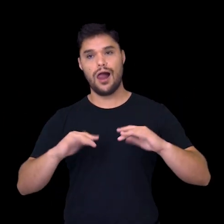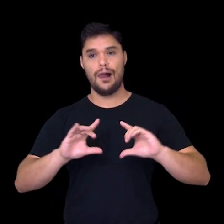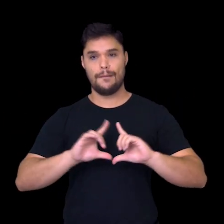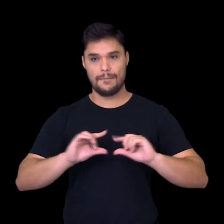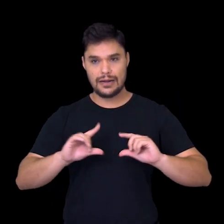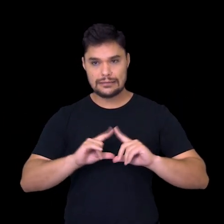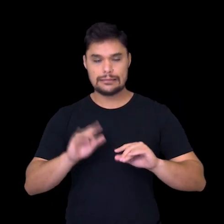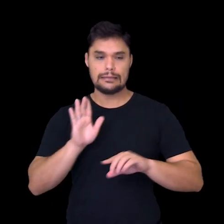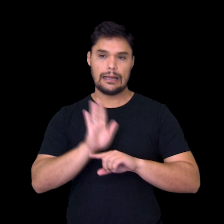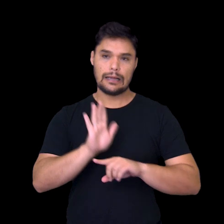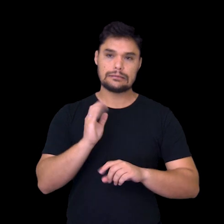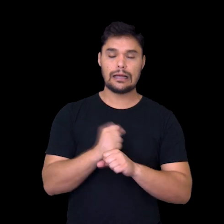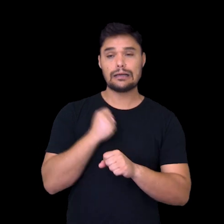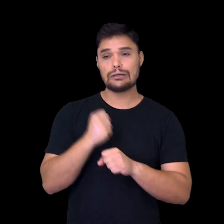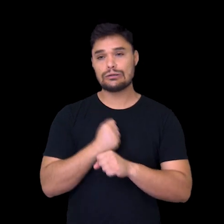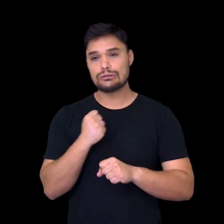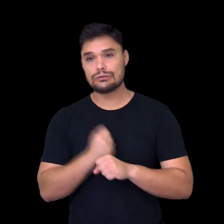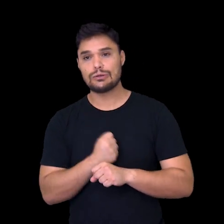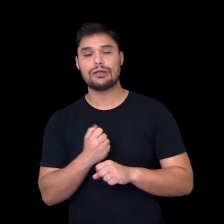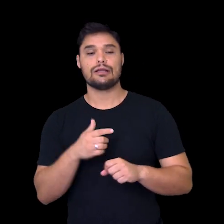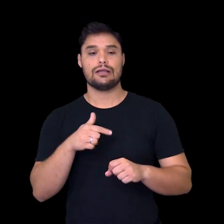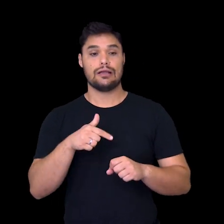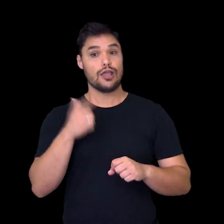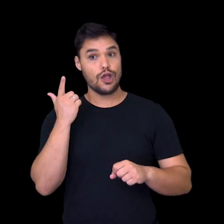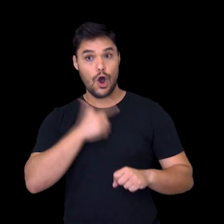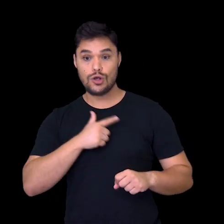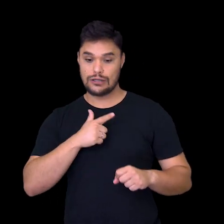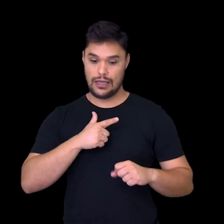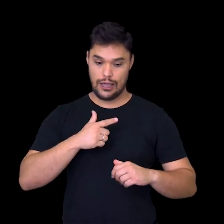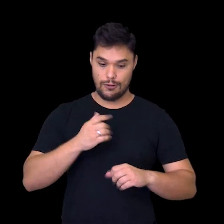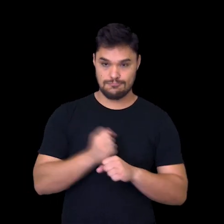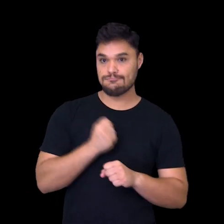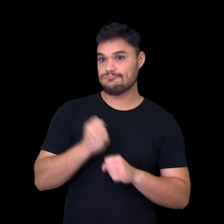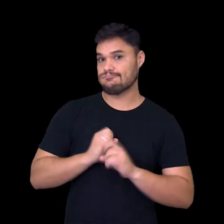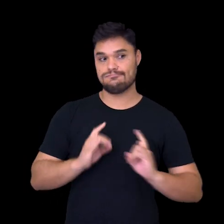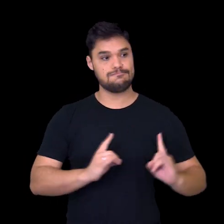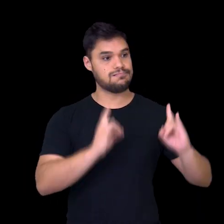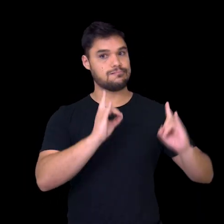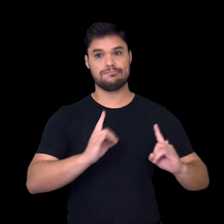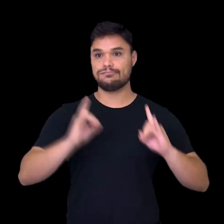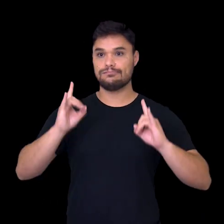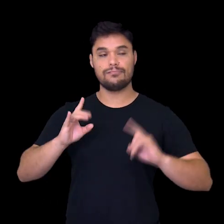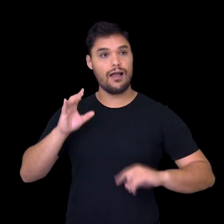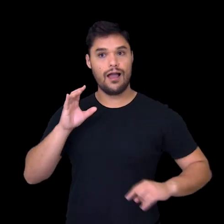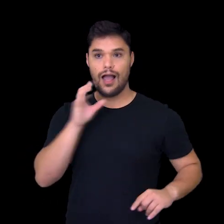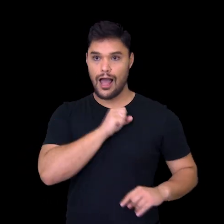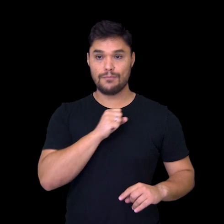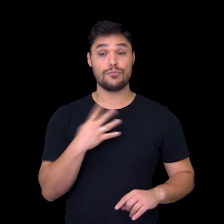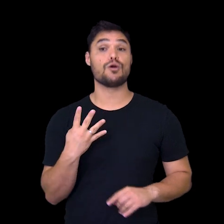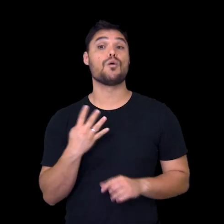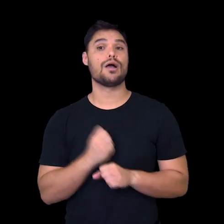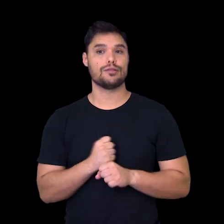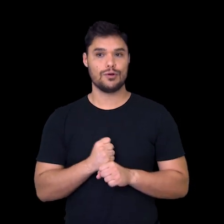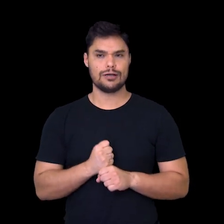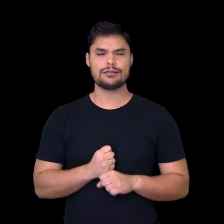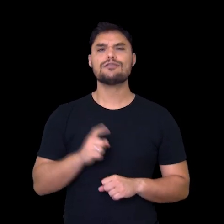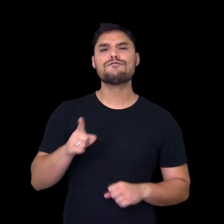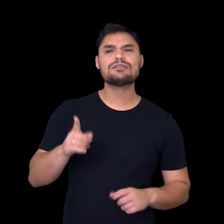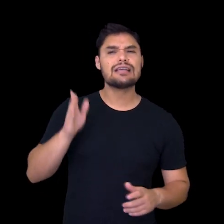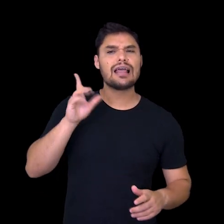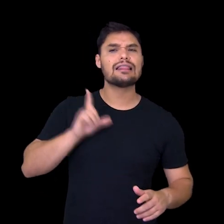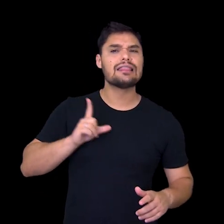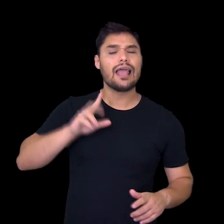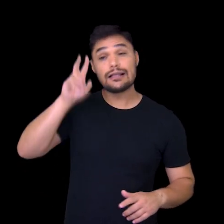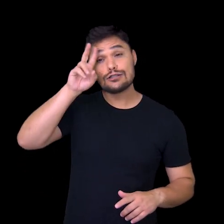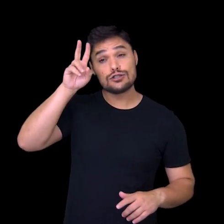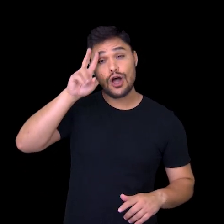essa massa de trabalhadores que conseguiu colocar em pé esses prédios todos num período curtíssimo de 4 anos. O